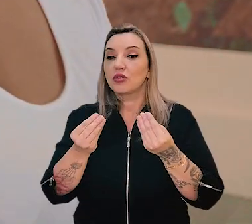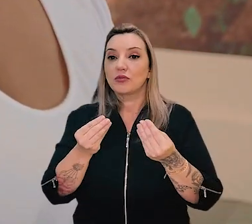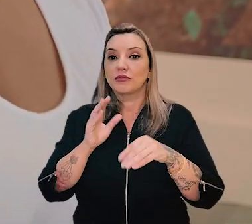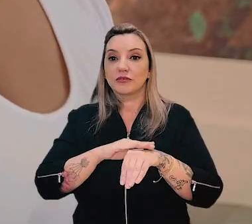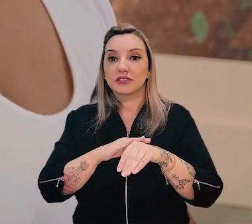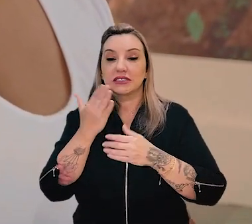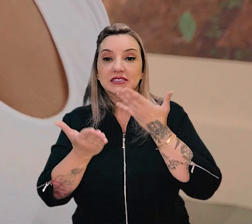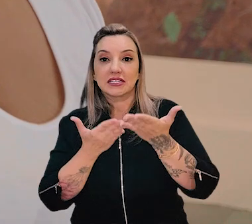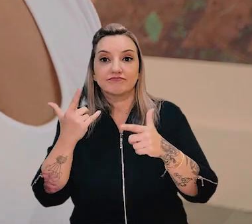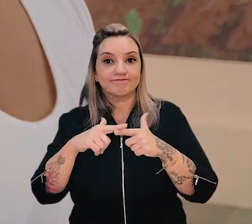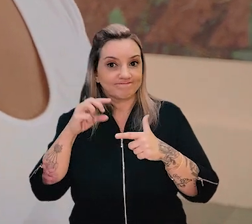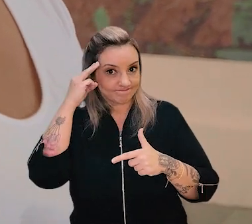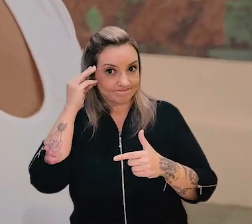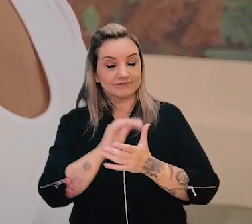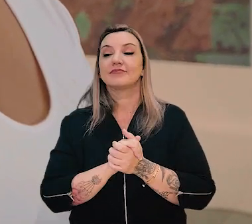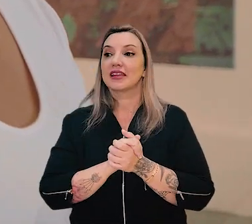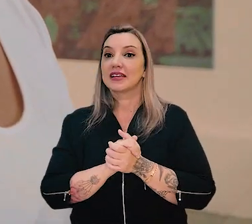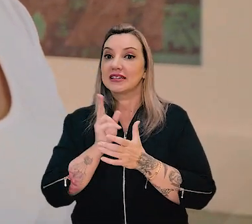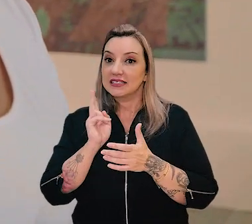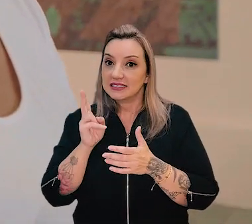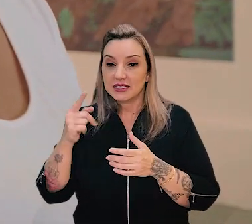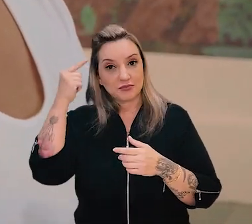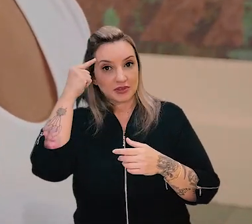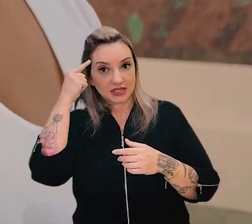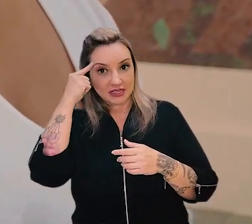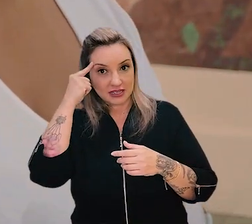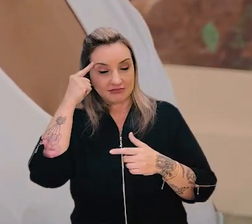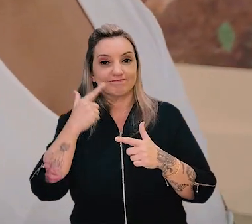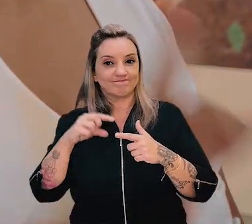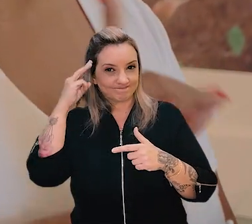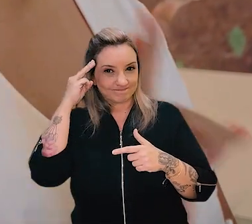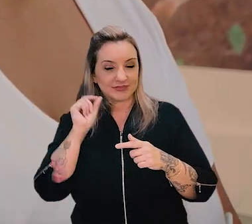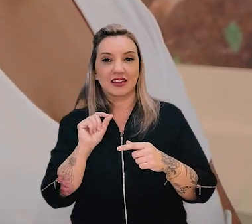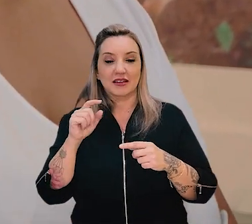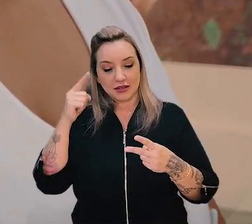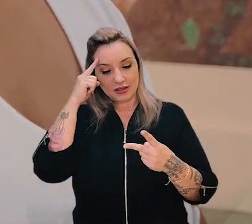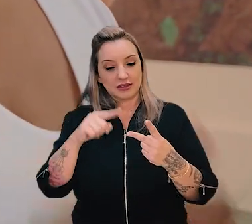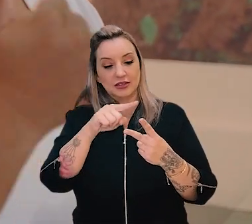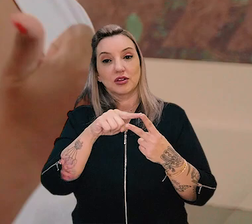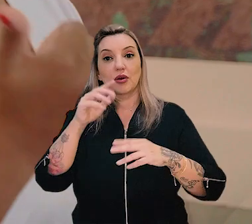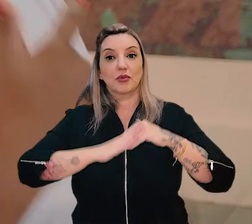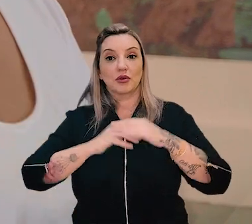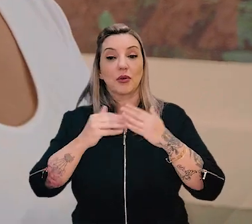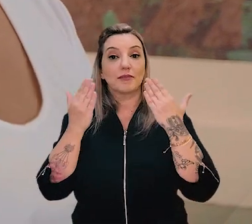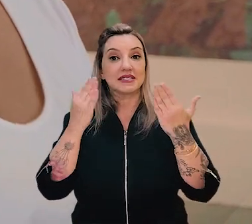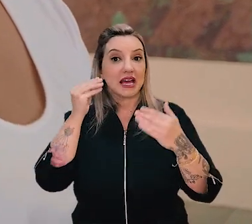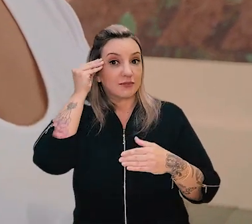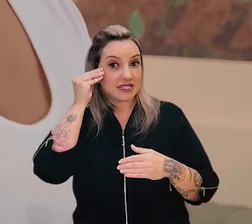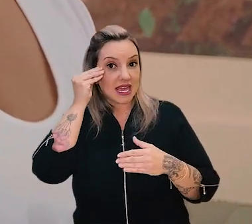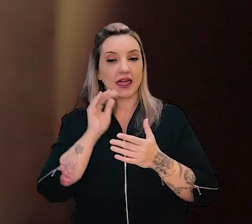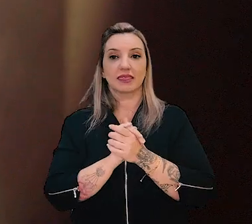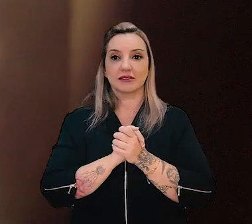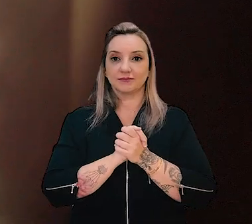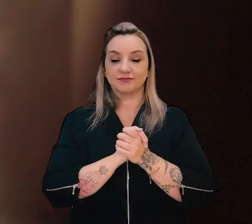tratar os transtornos mentais? Iago, toda vez que a gente pensa em transtorno mental, a gente pensa em dois profissionais, no psicólogo e no